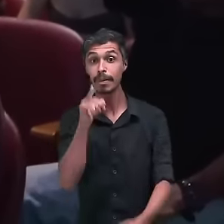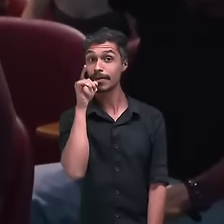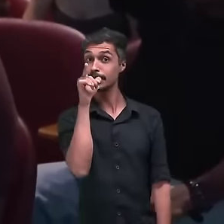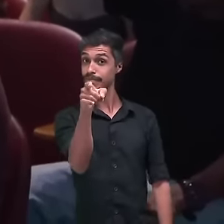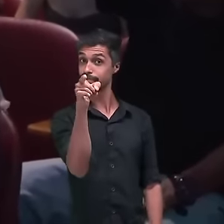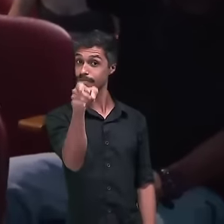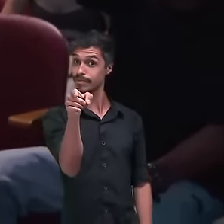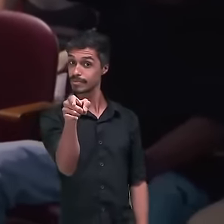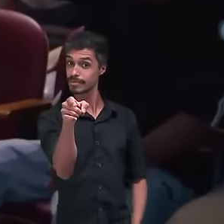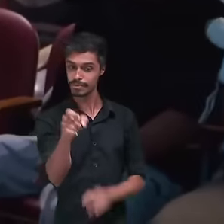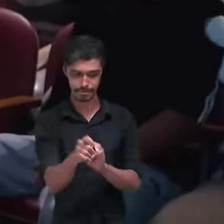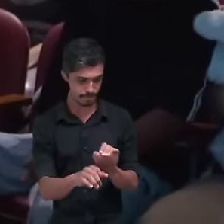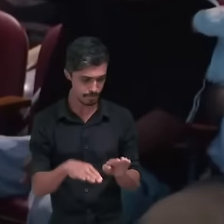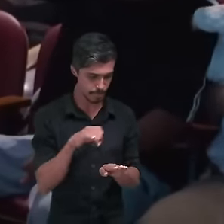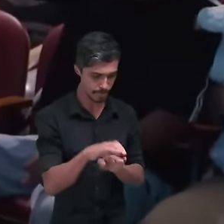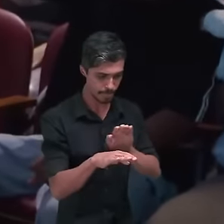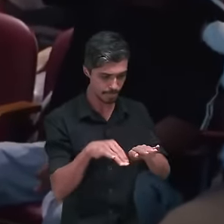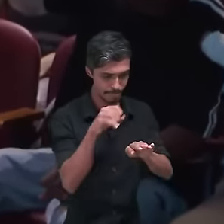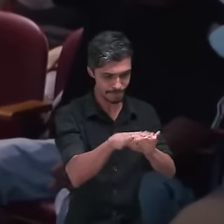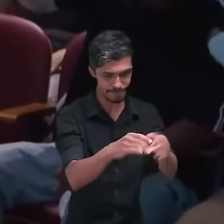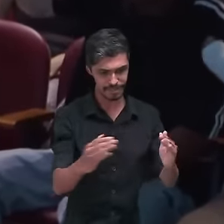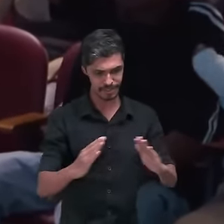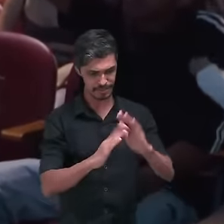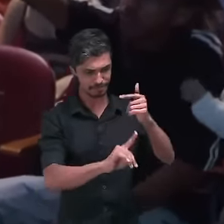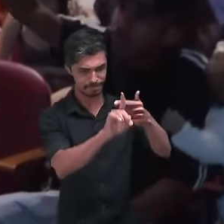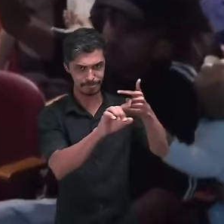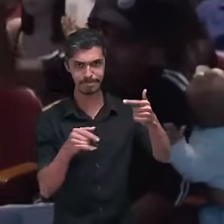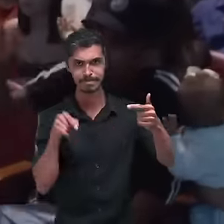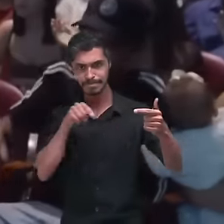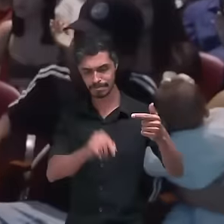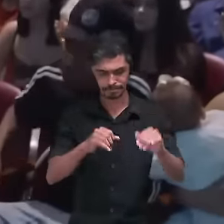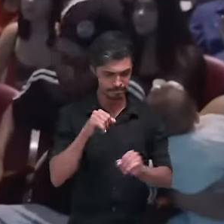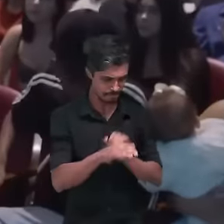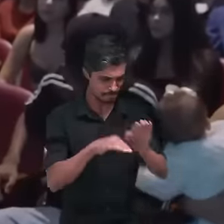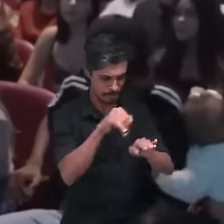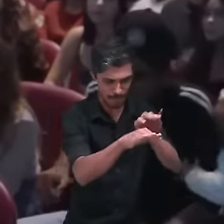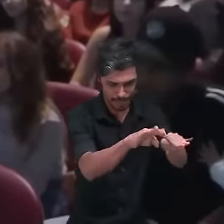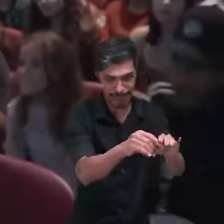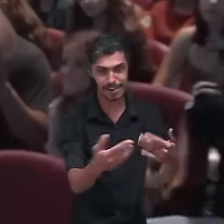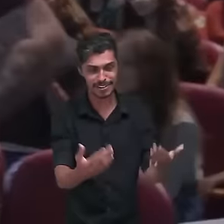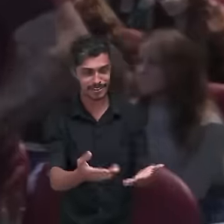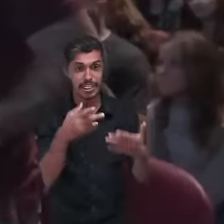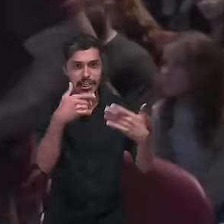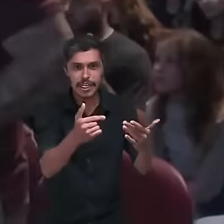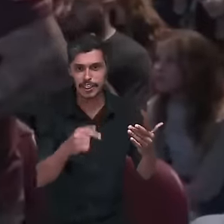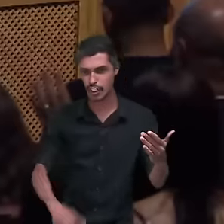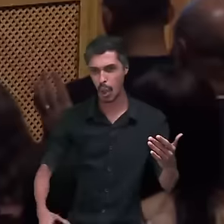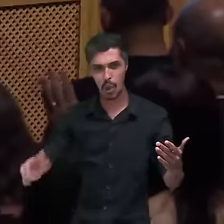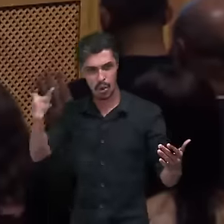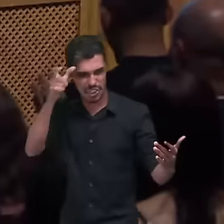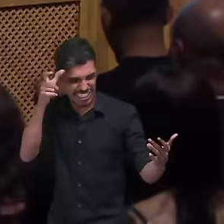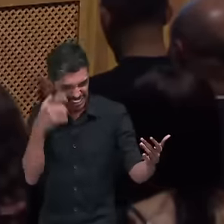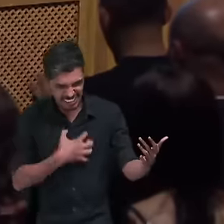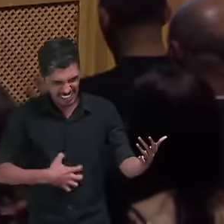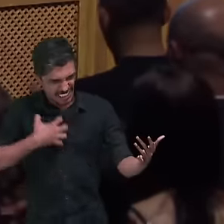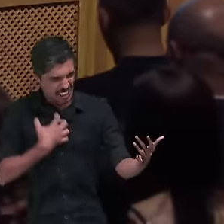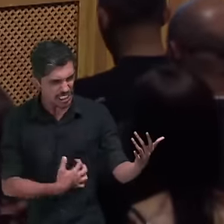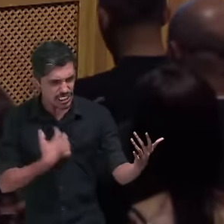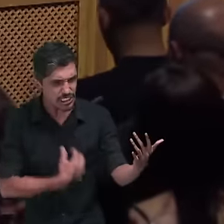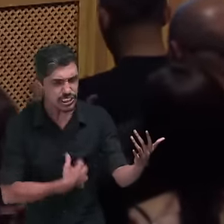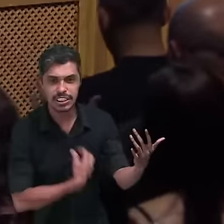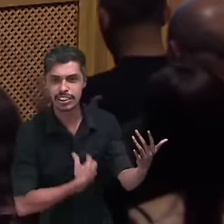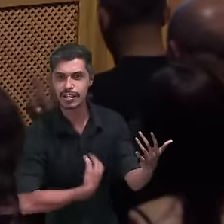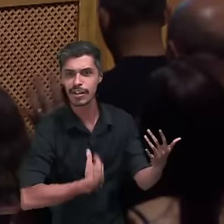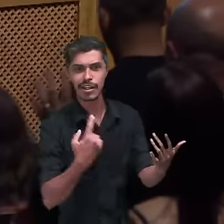cada paso que da en la iglesia es una bomba para el infierno. Porque Satanás nunca imaginó que el intelectual, que el hombre lleno